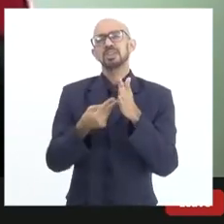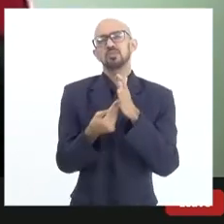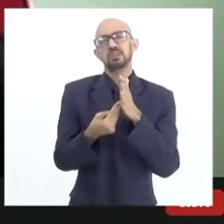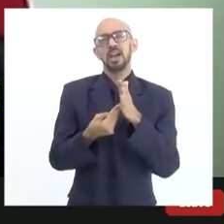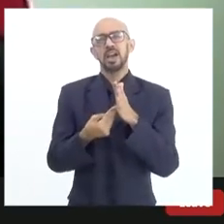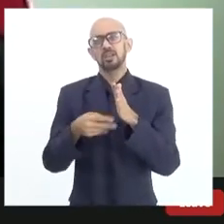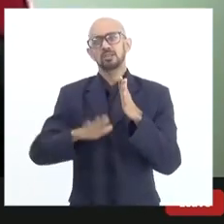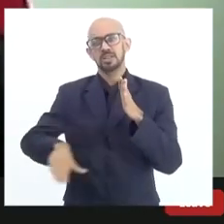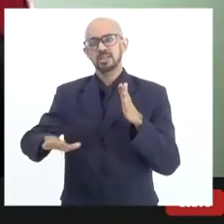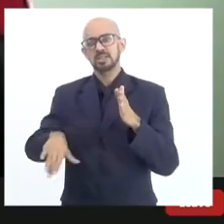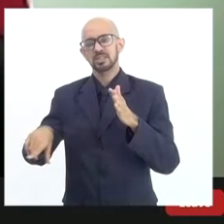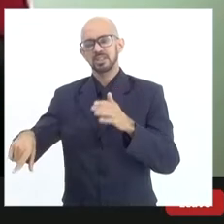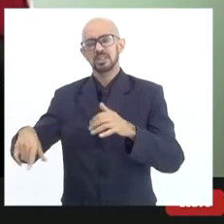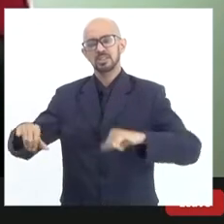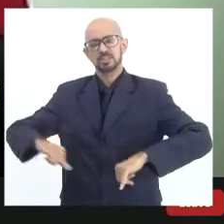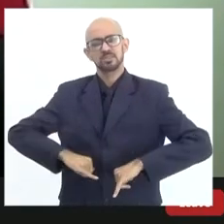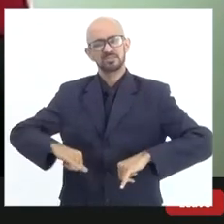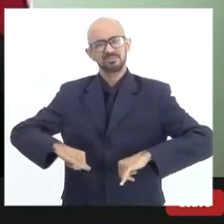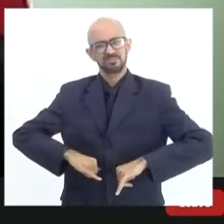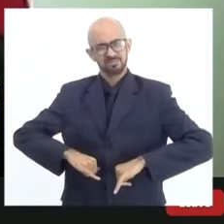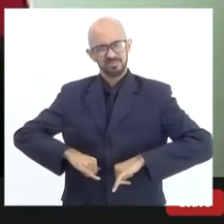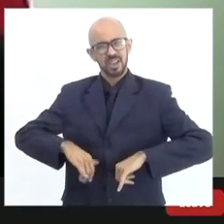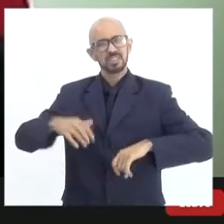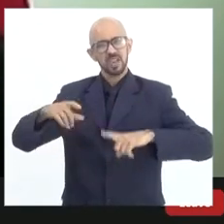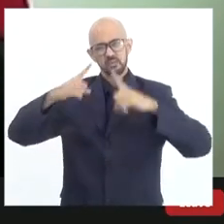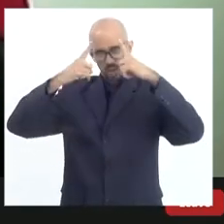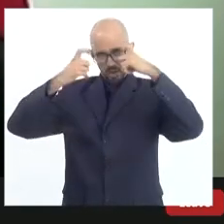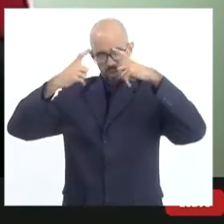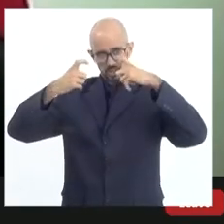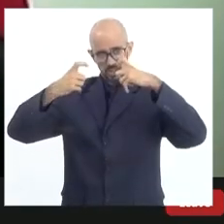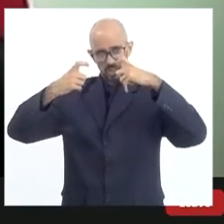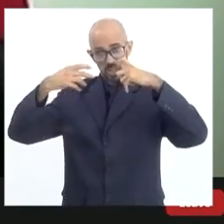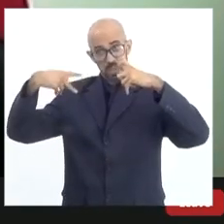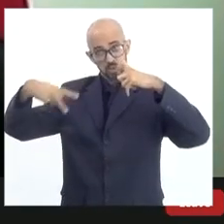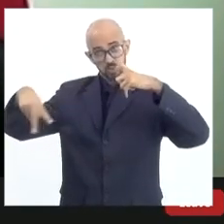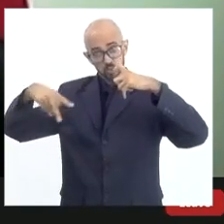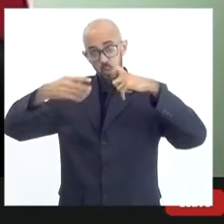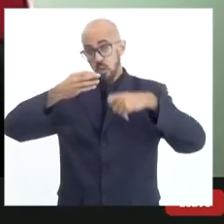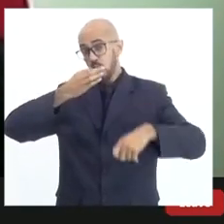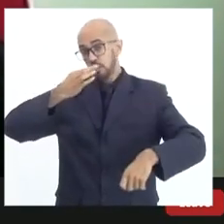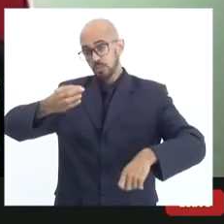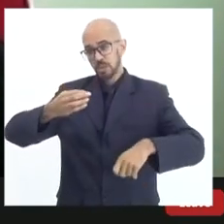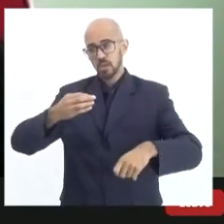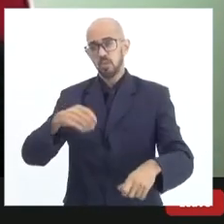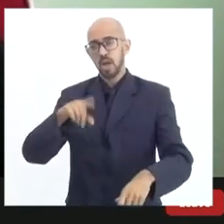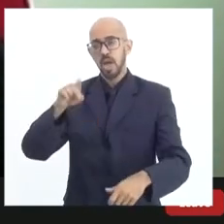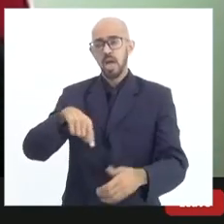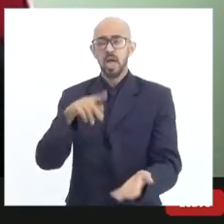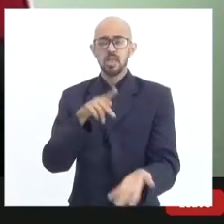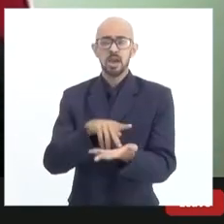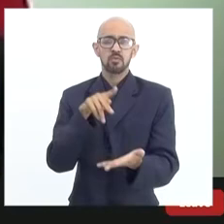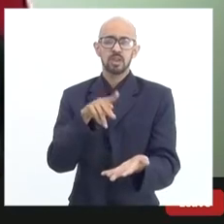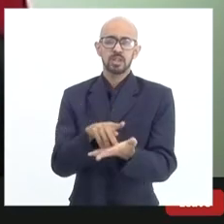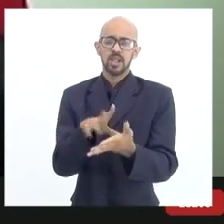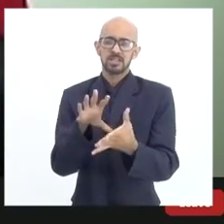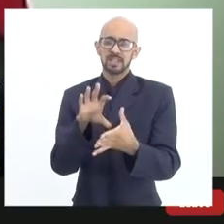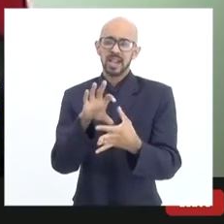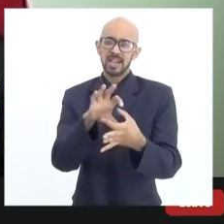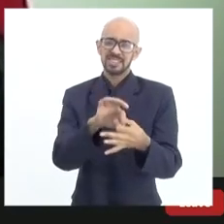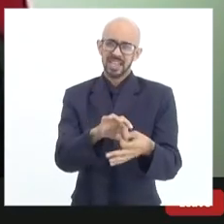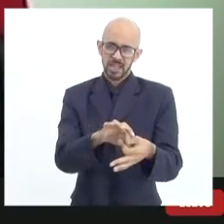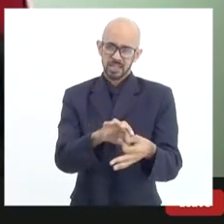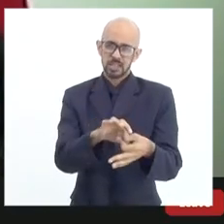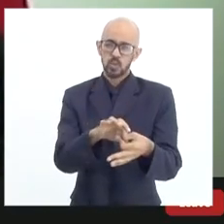essas crianças essa violência. E a sua chamada aqui foi, na verdade, casada com uma